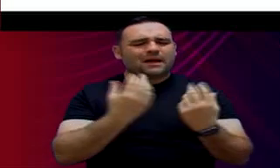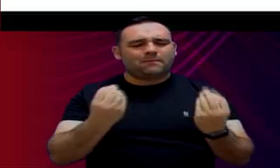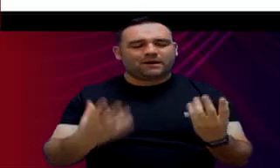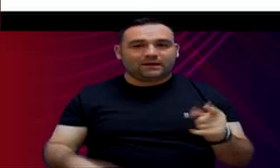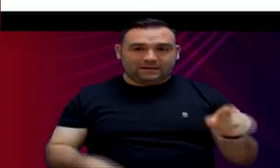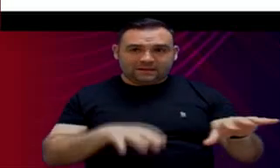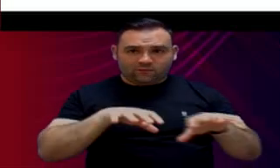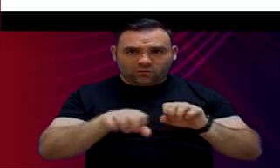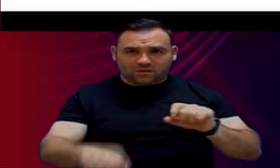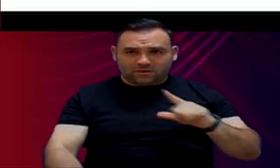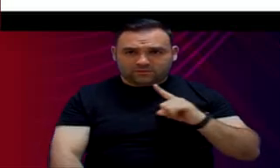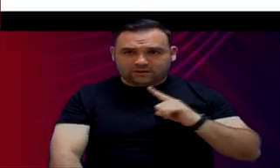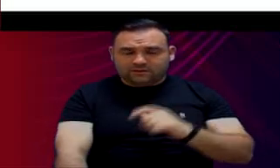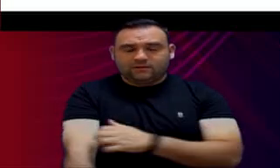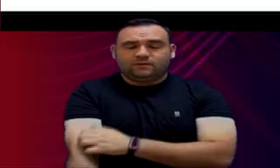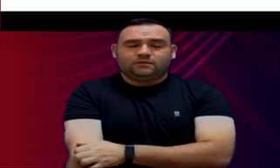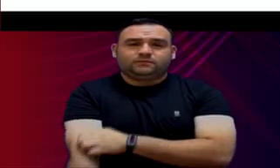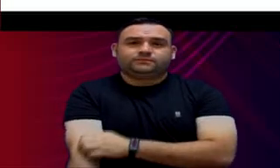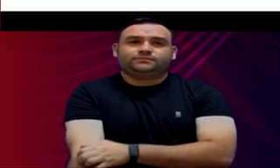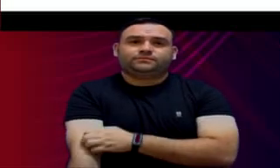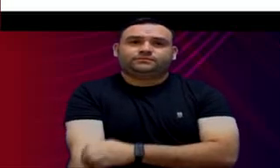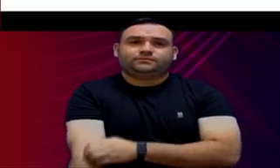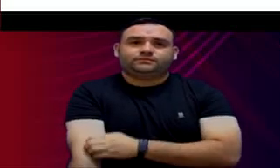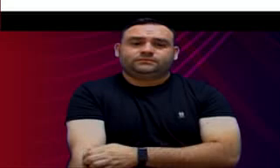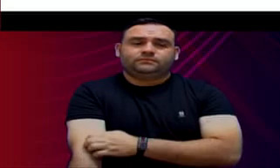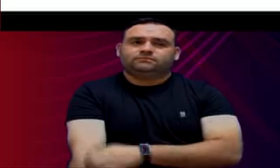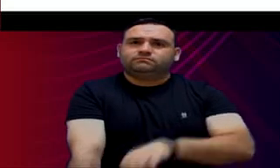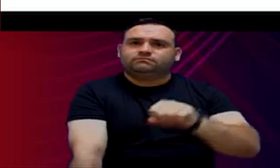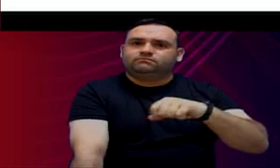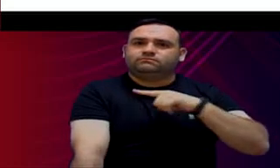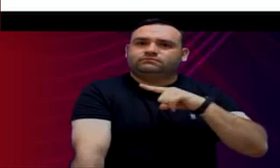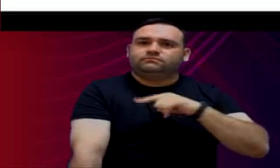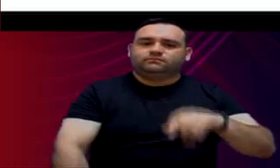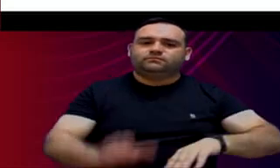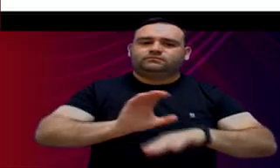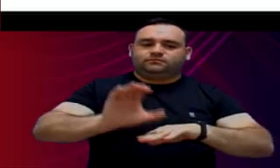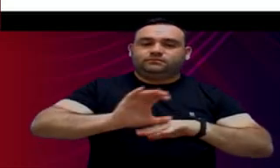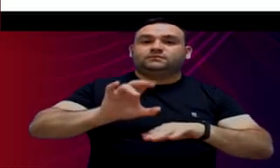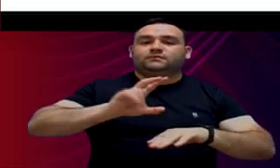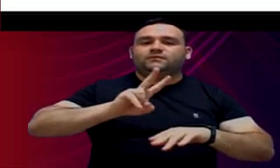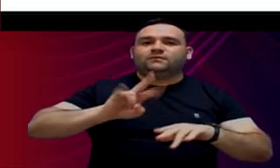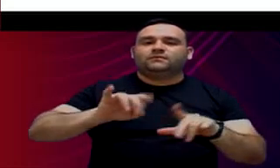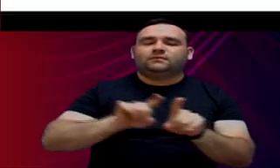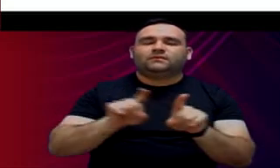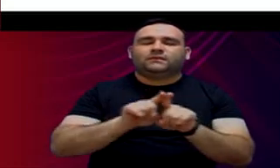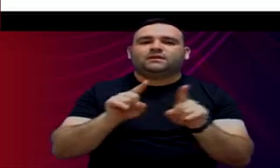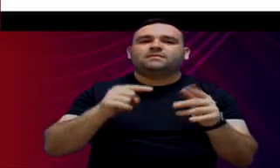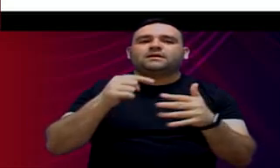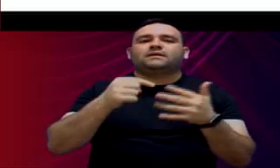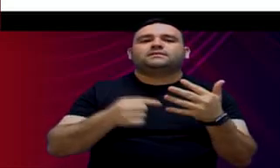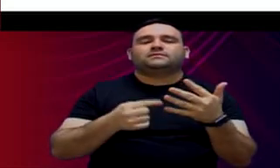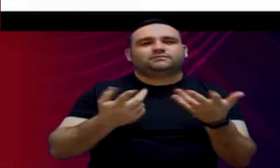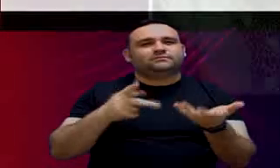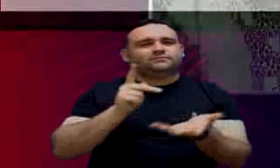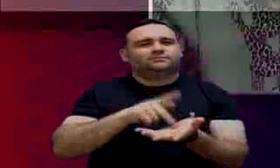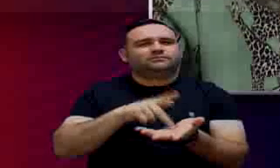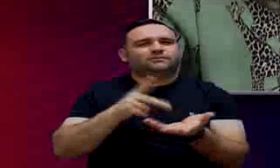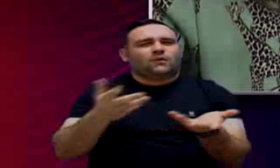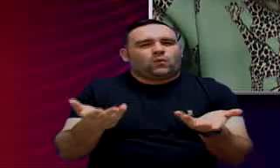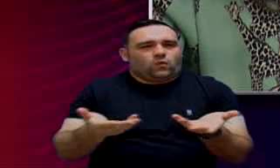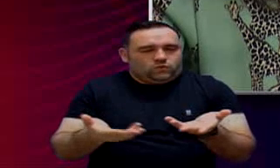essa informação para fazer fiscalização os auxiliares assim eles vão ter o requisito na verdade hoje